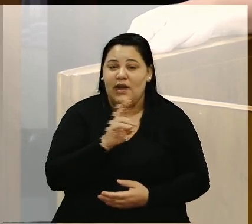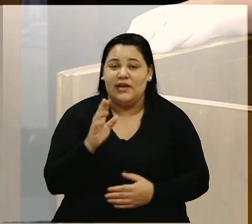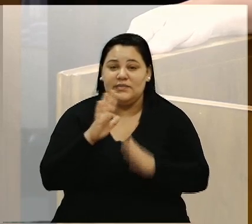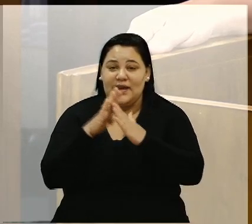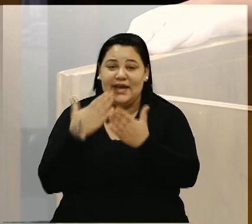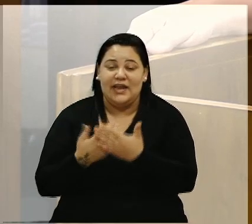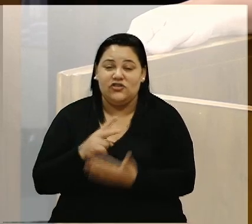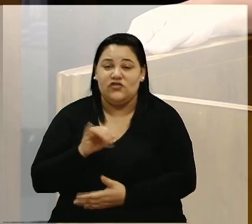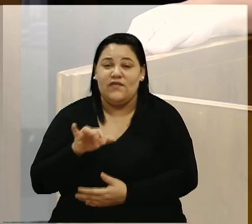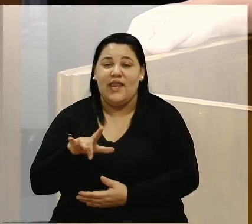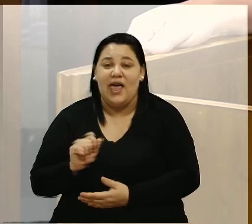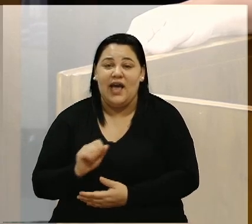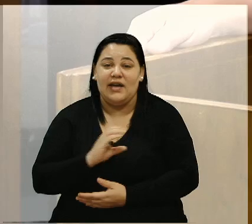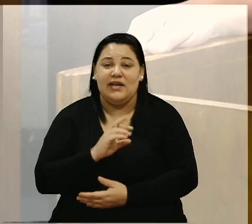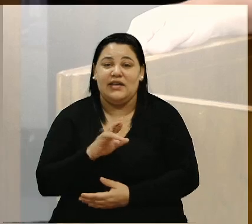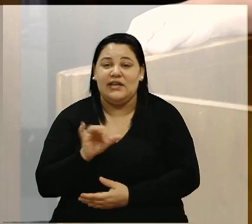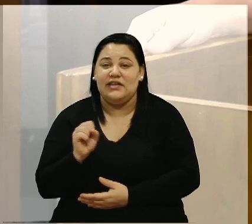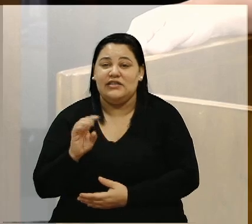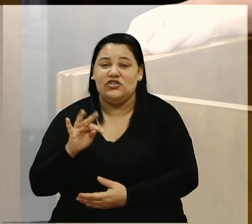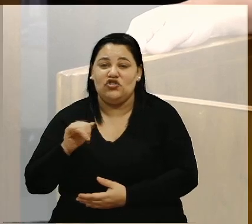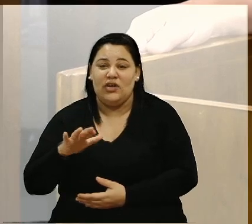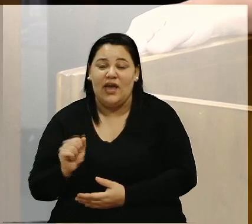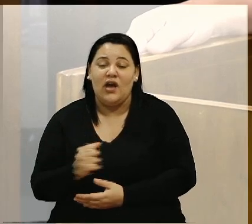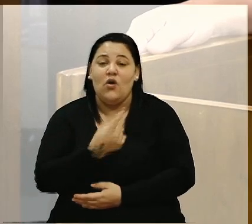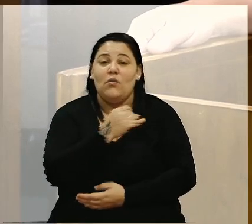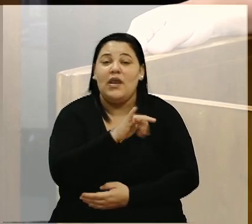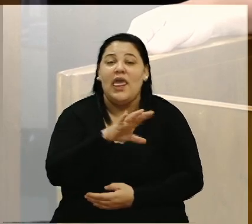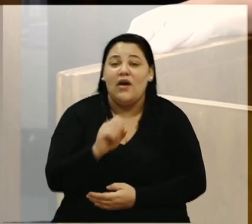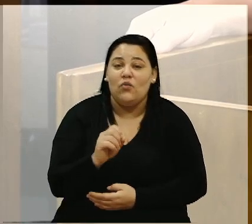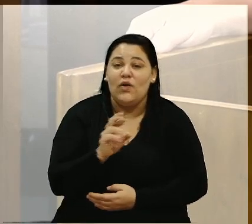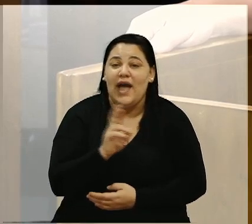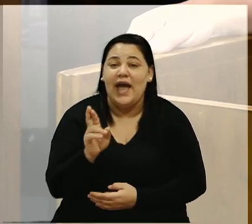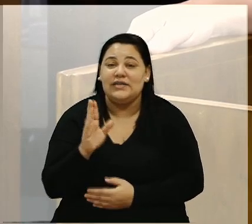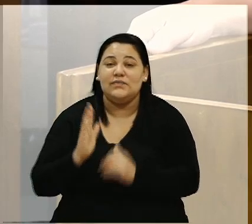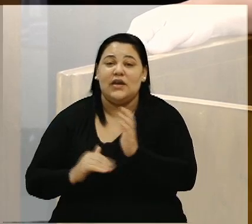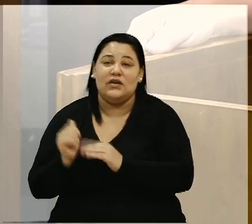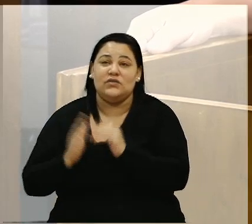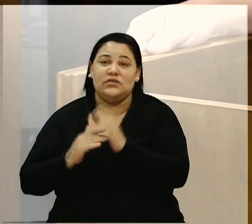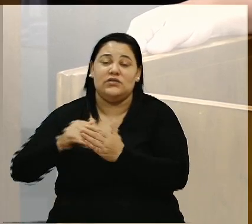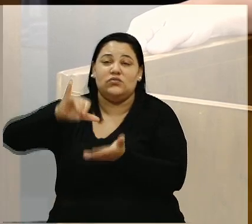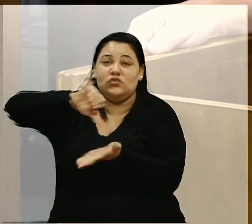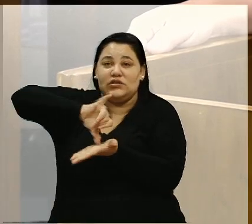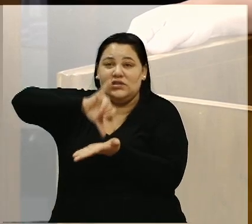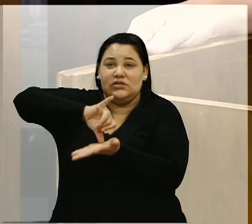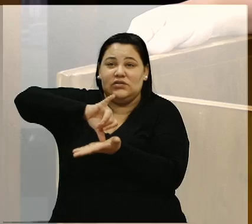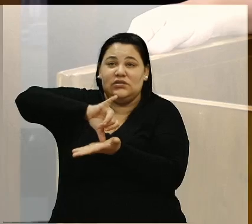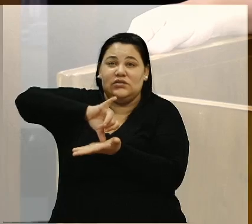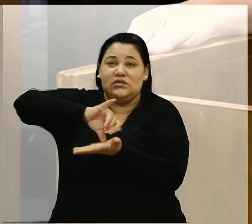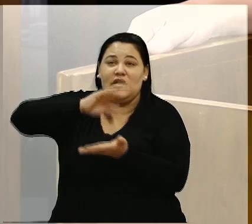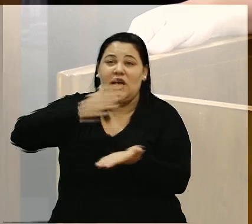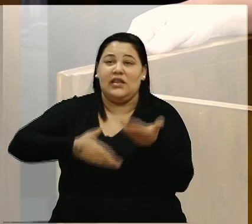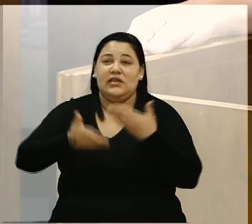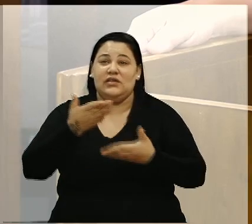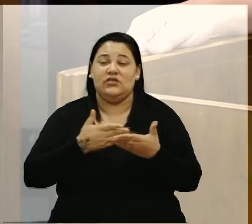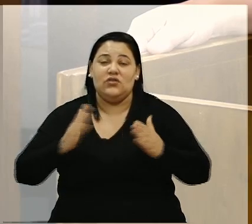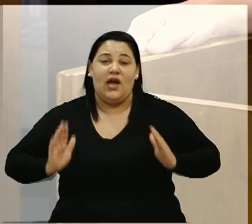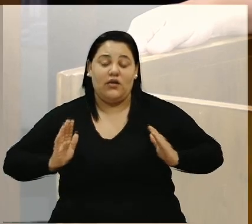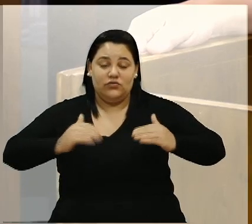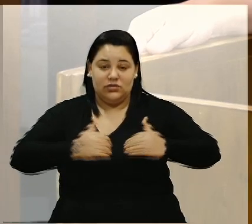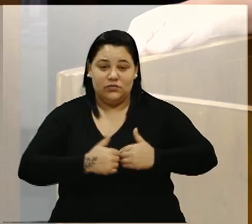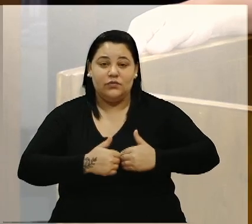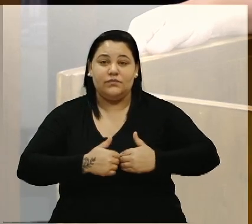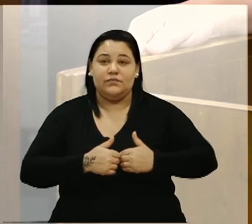Cristina, R$1 milhão para a construção do centro de atendimento aos